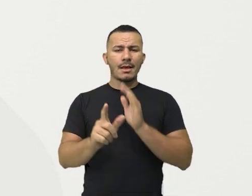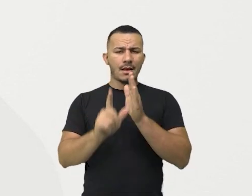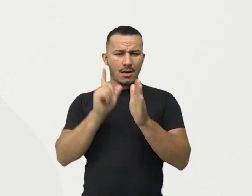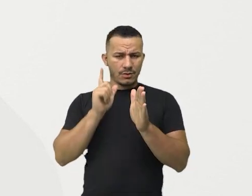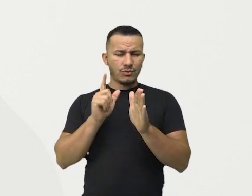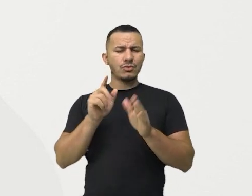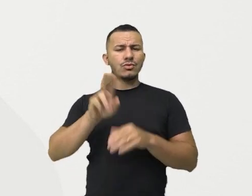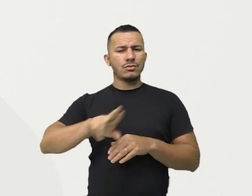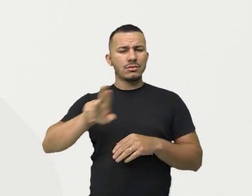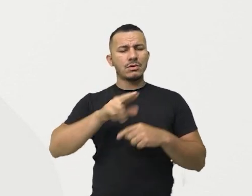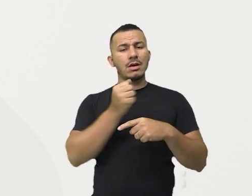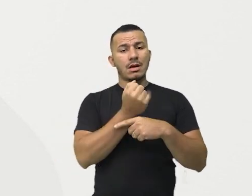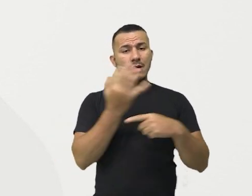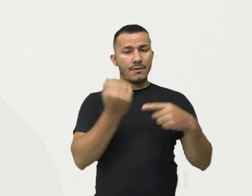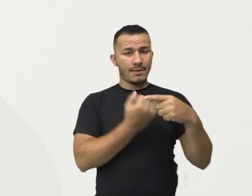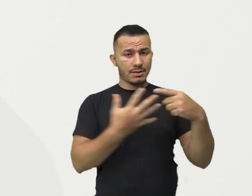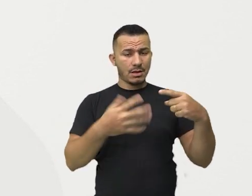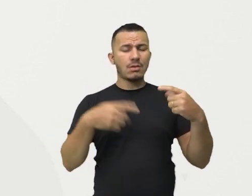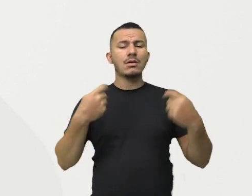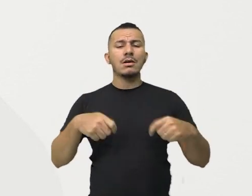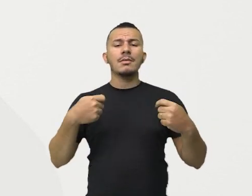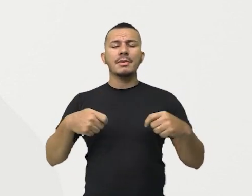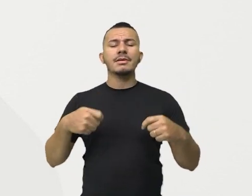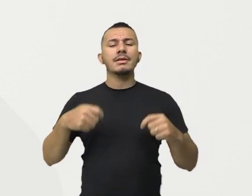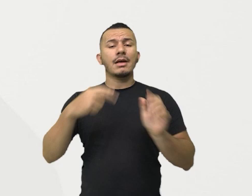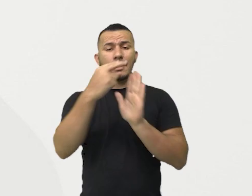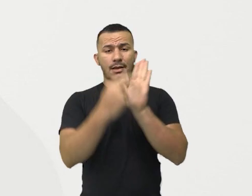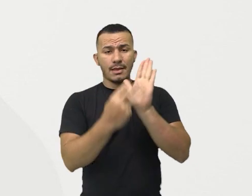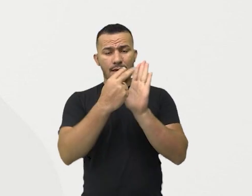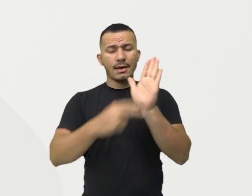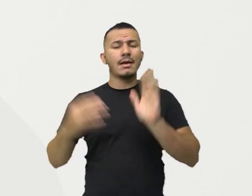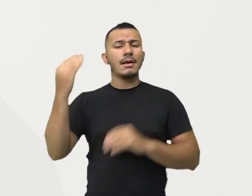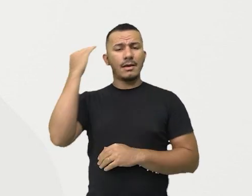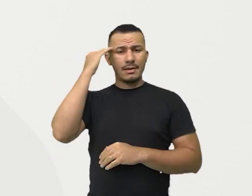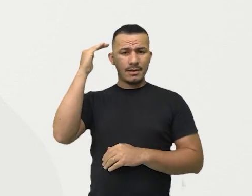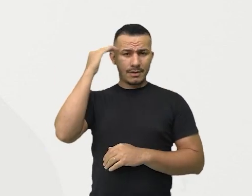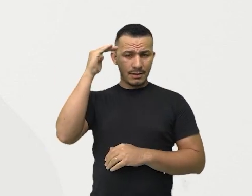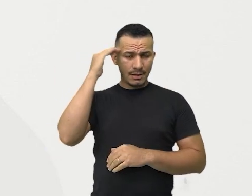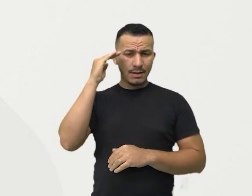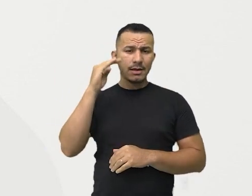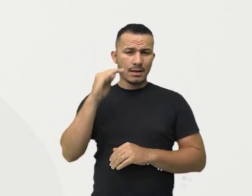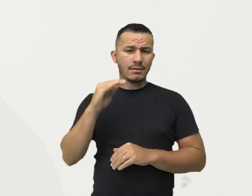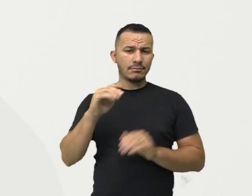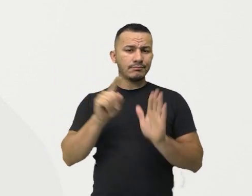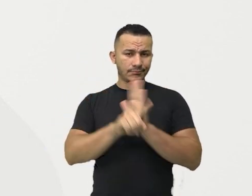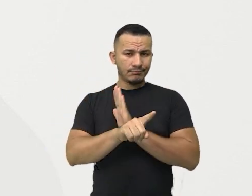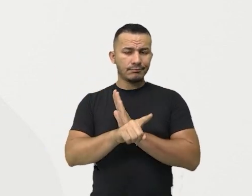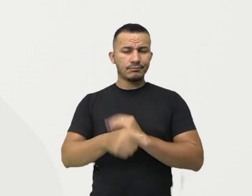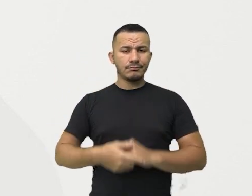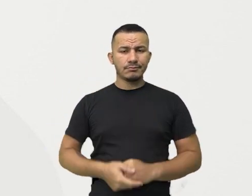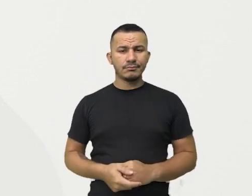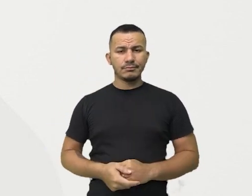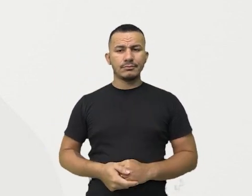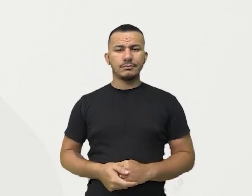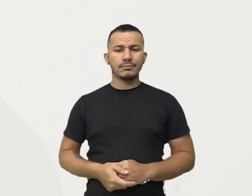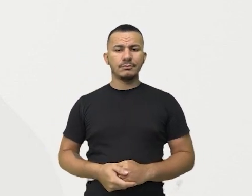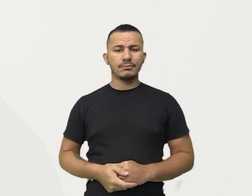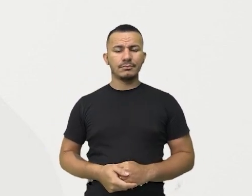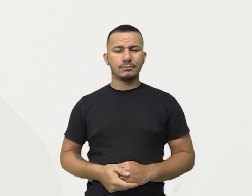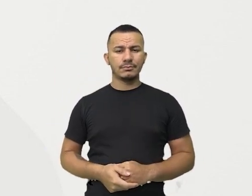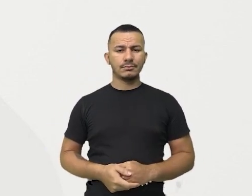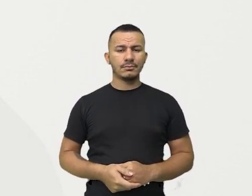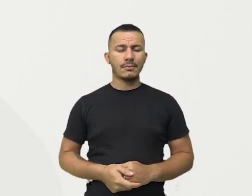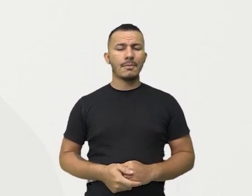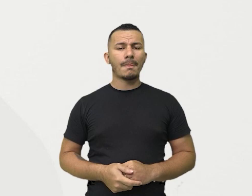o conceito de fração como operador, a gente tem que entender o problema, tá, pessoal? Entender mesmo. Olha só, acompanha comigo que